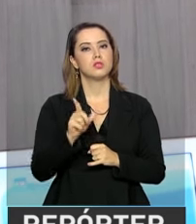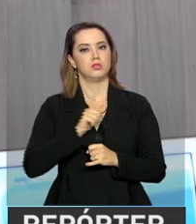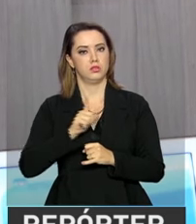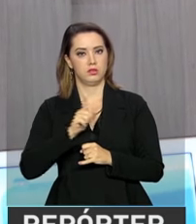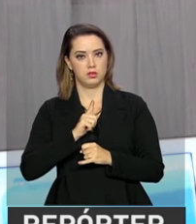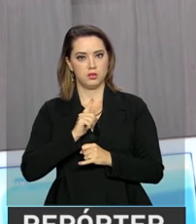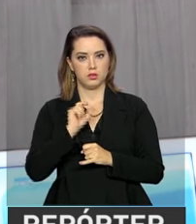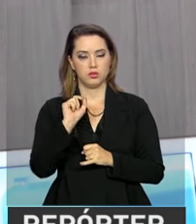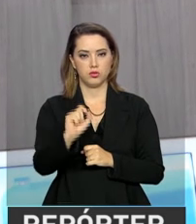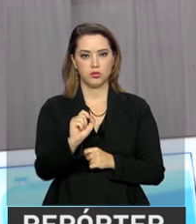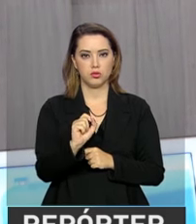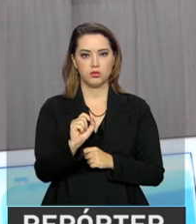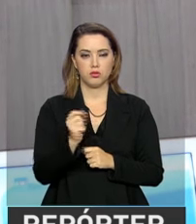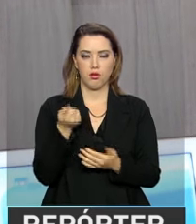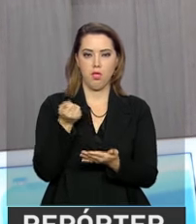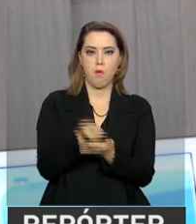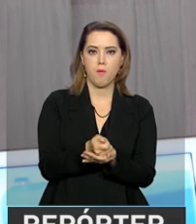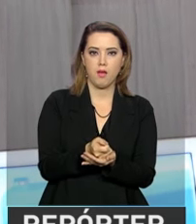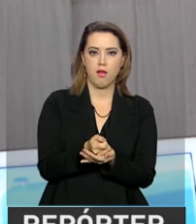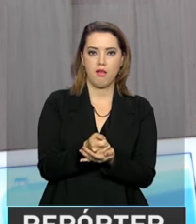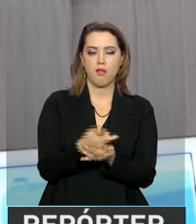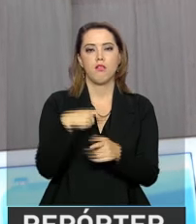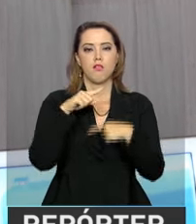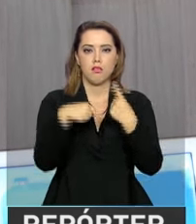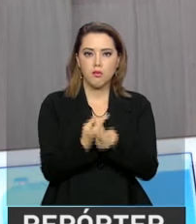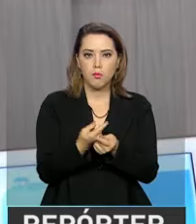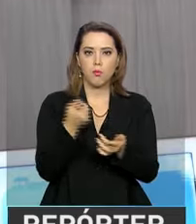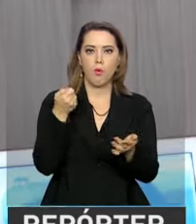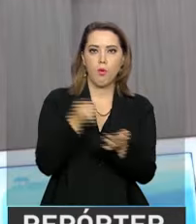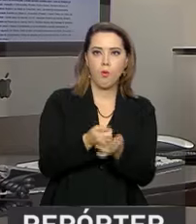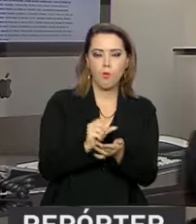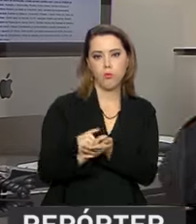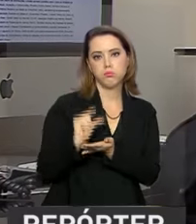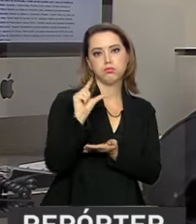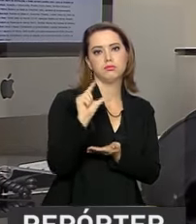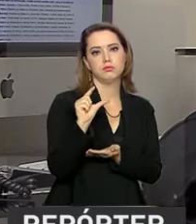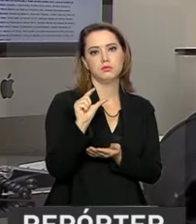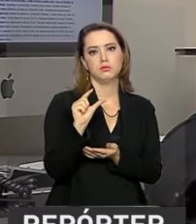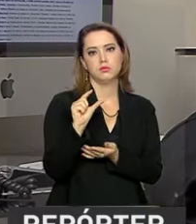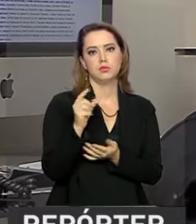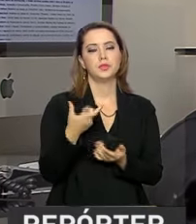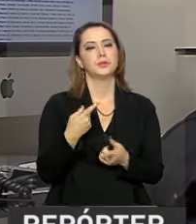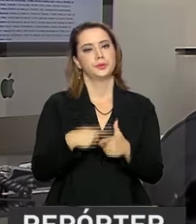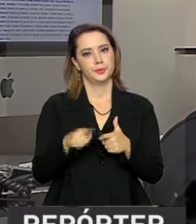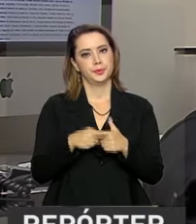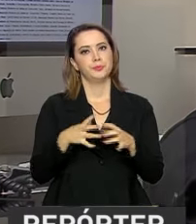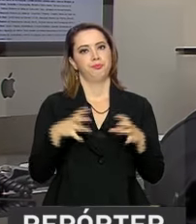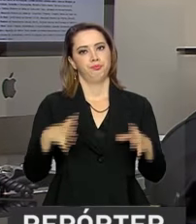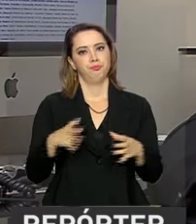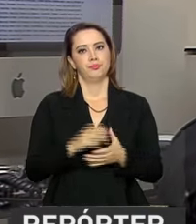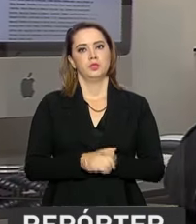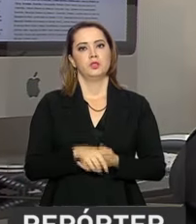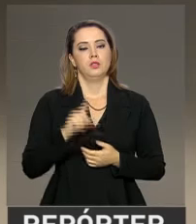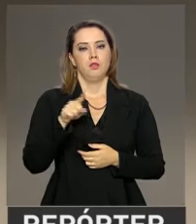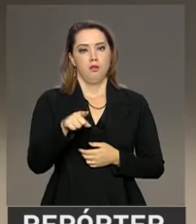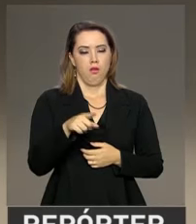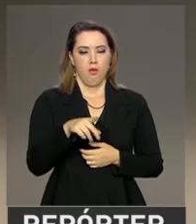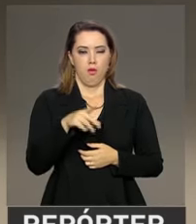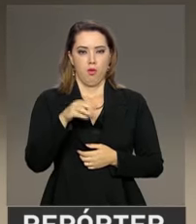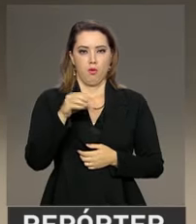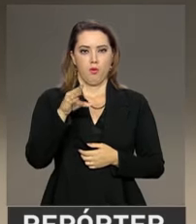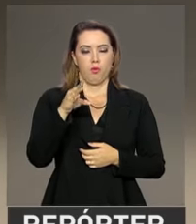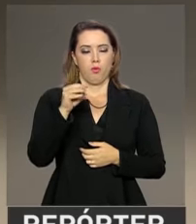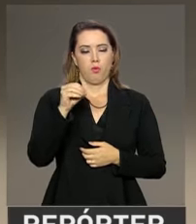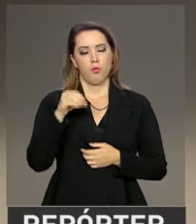da internet ele provavelmente vai passar esse valor mais caro Então vai ser só uma bola de neve para o presidente da Comissão de direito do consumidor da OAB